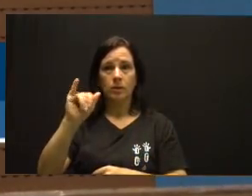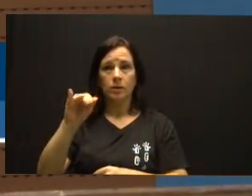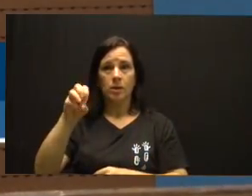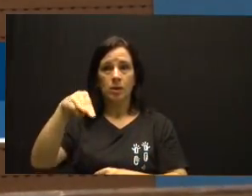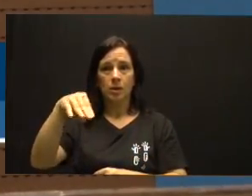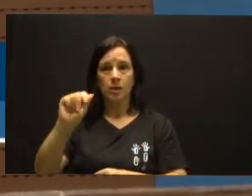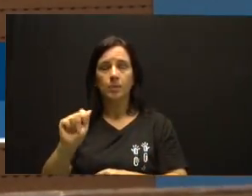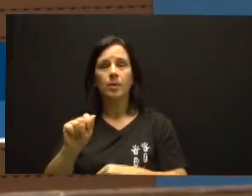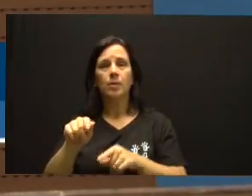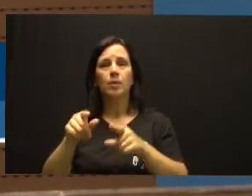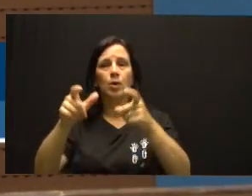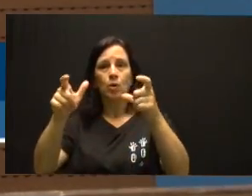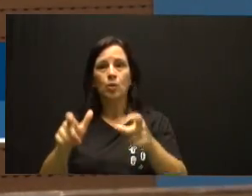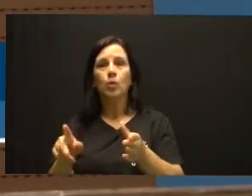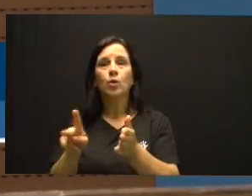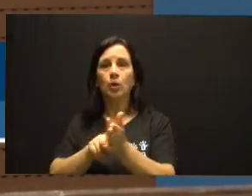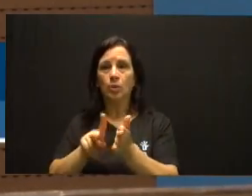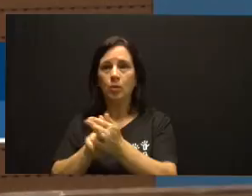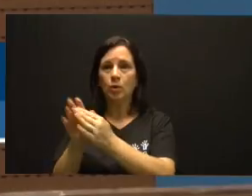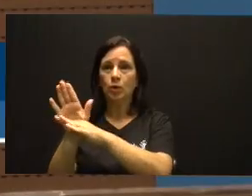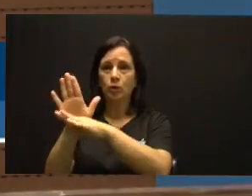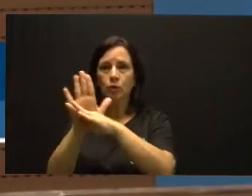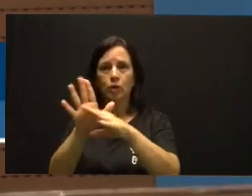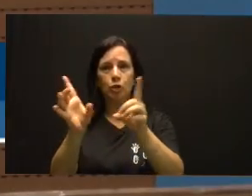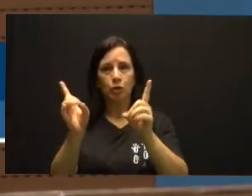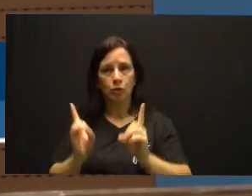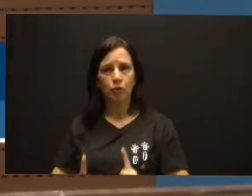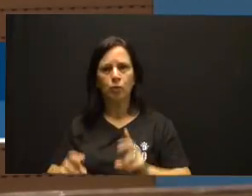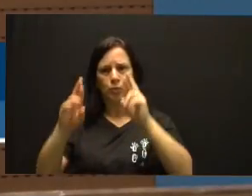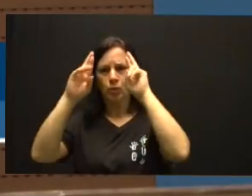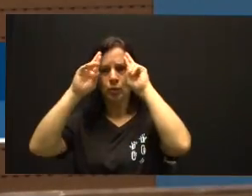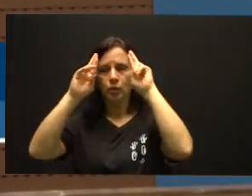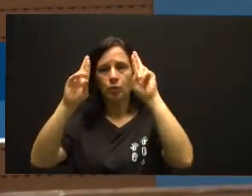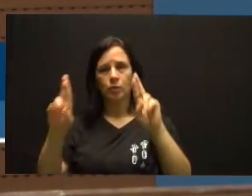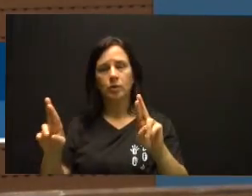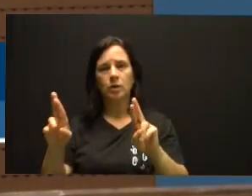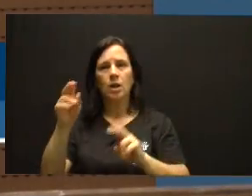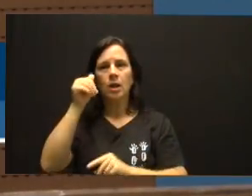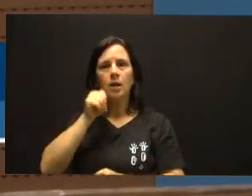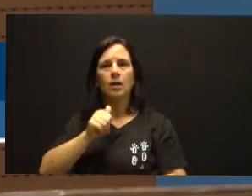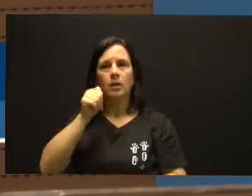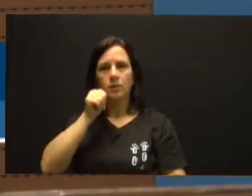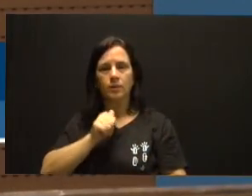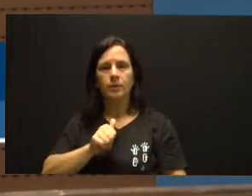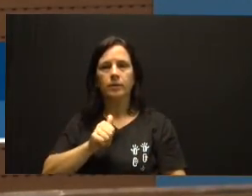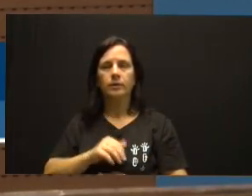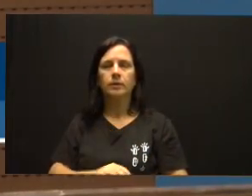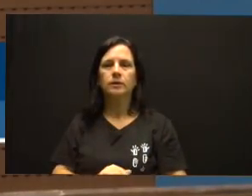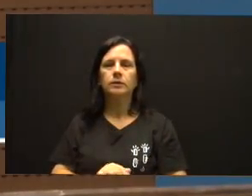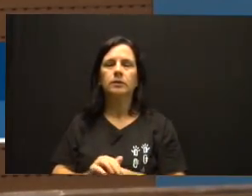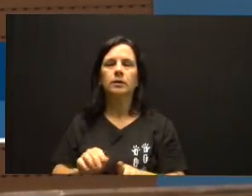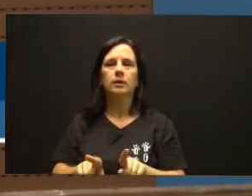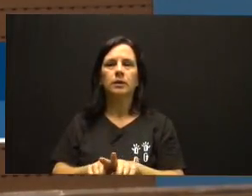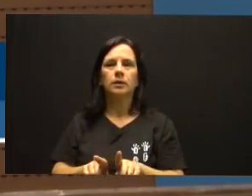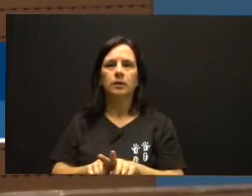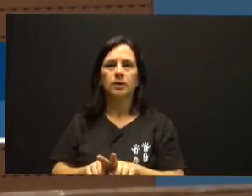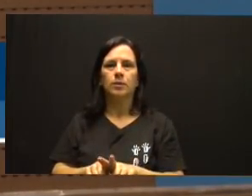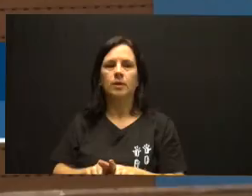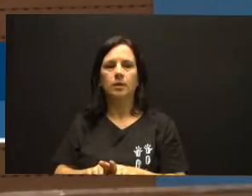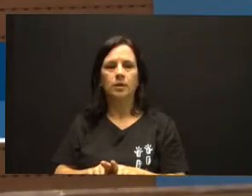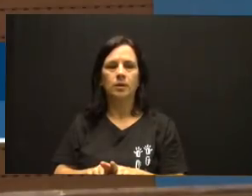local apropriado, objetivando o atendimento digno e respeitoso às mulheres do município. Requer ainda que a